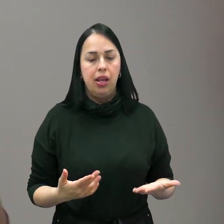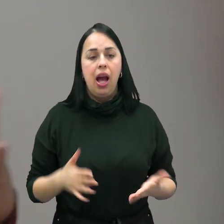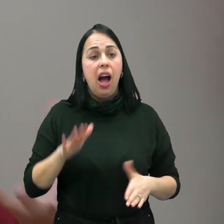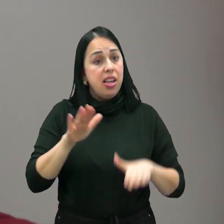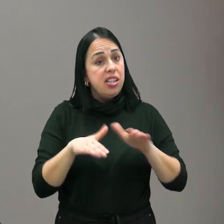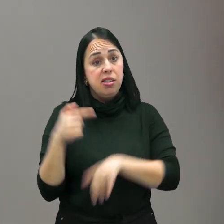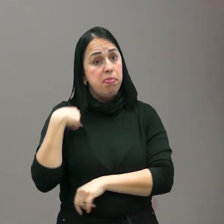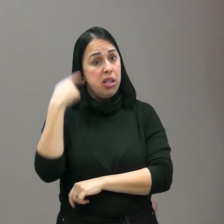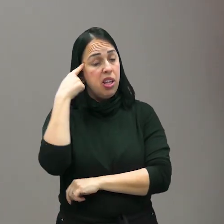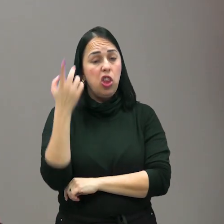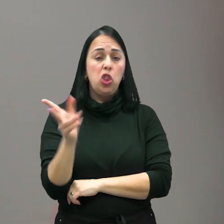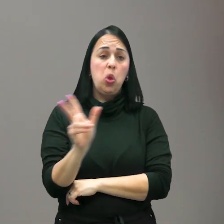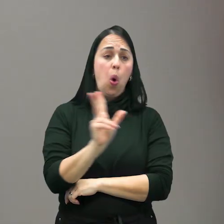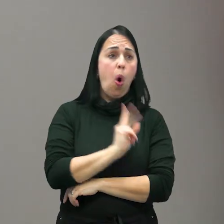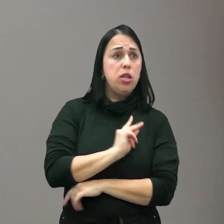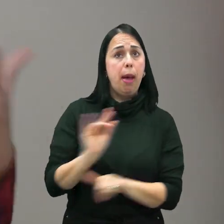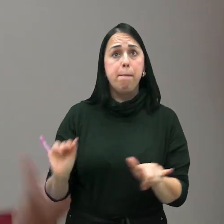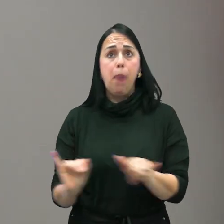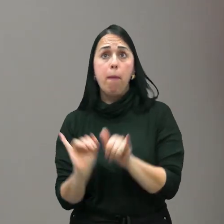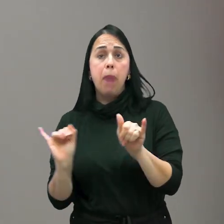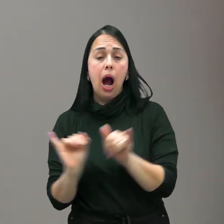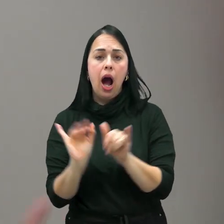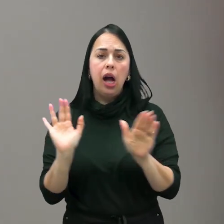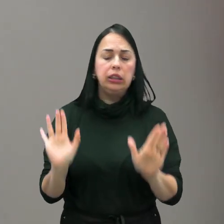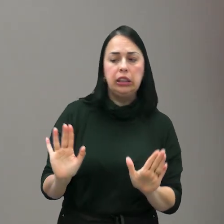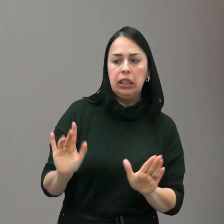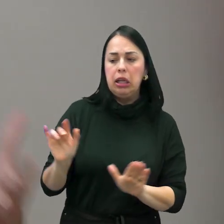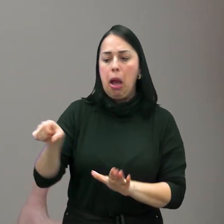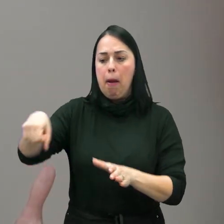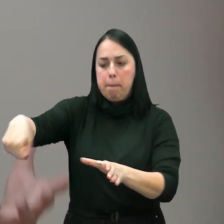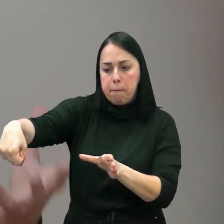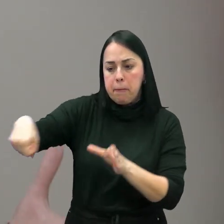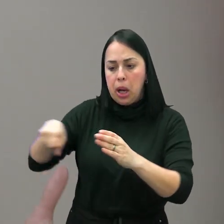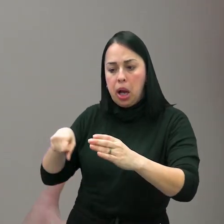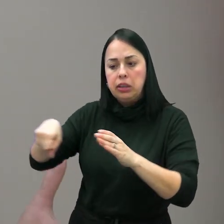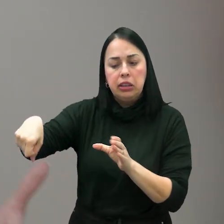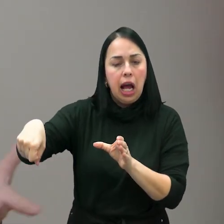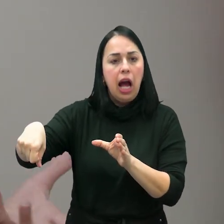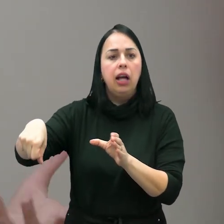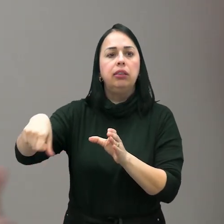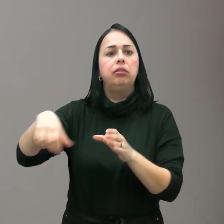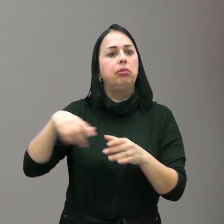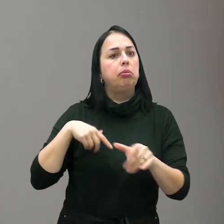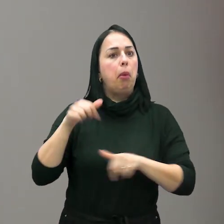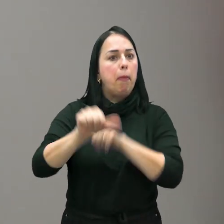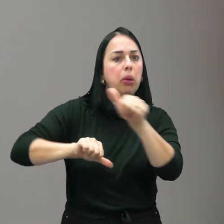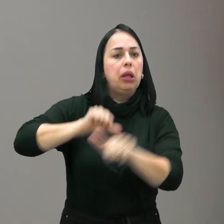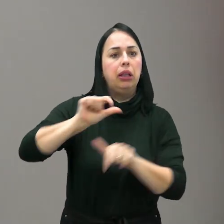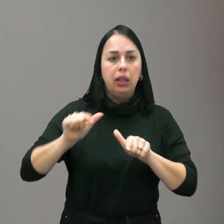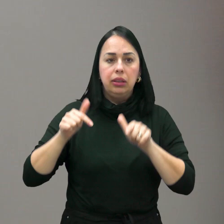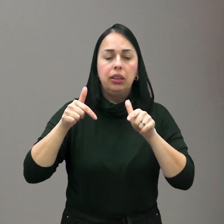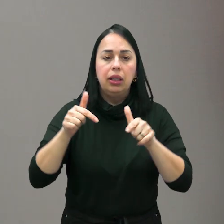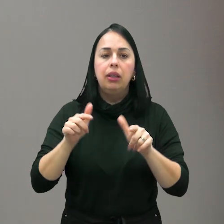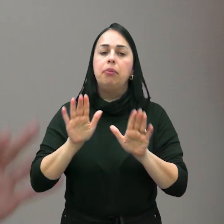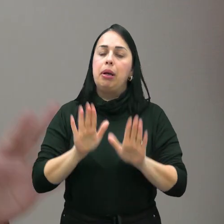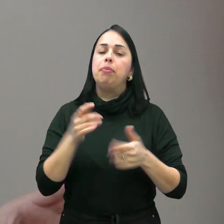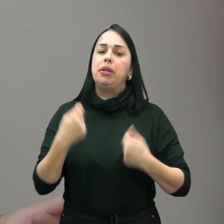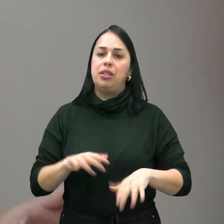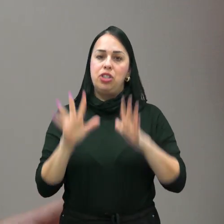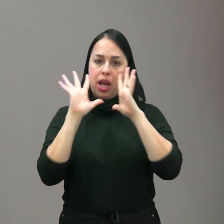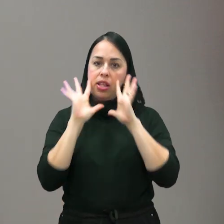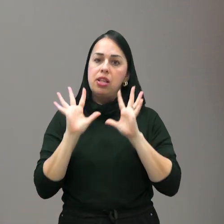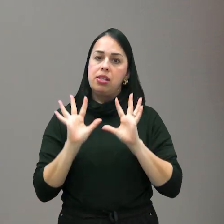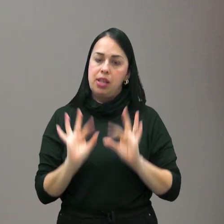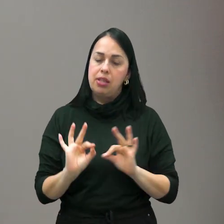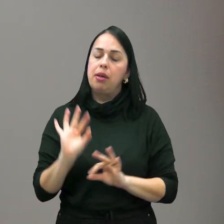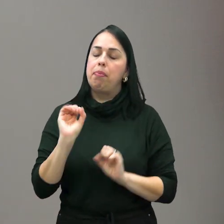tese, né, bobas que a gente pode pensar, cotidianas, né, situações ali do dia a dia, mas que a gente precisa tomar cuidado porque